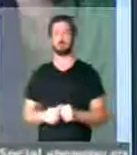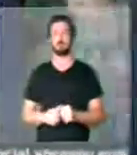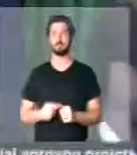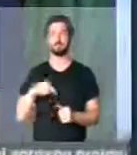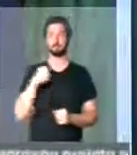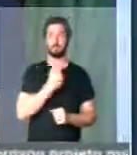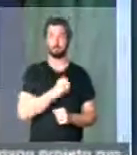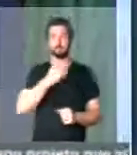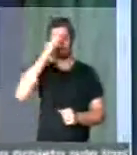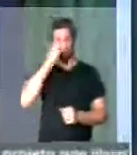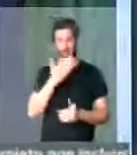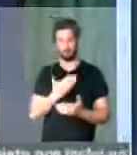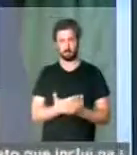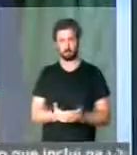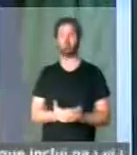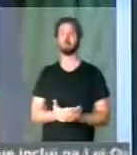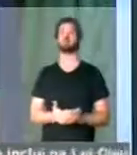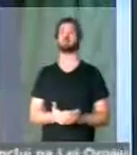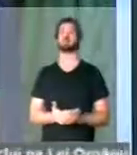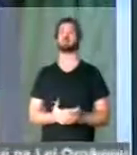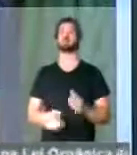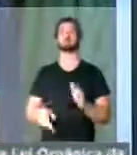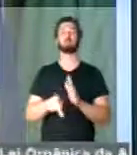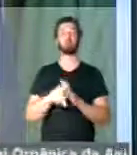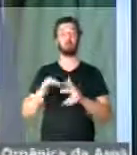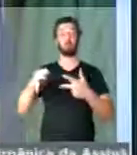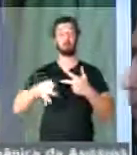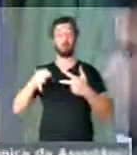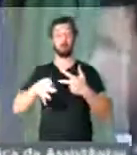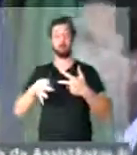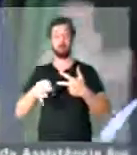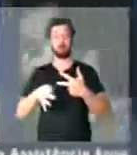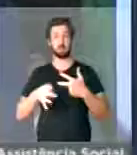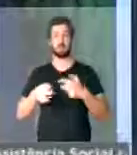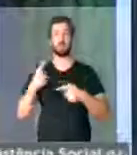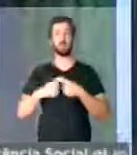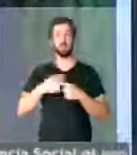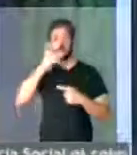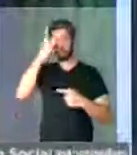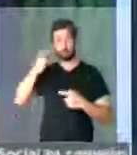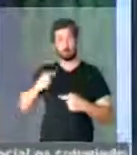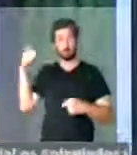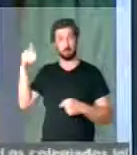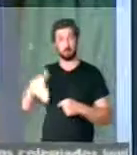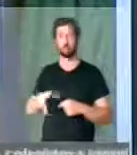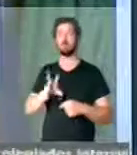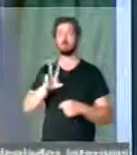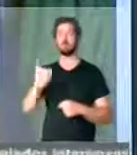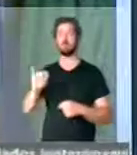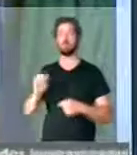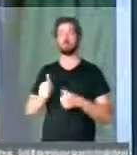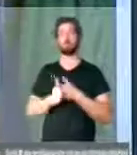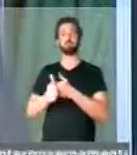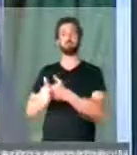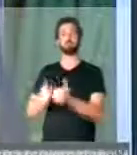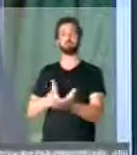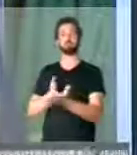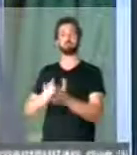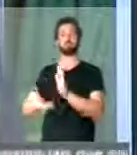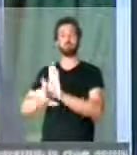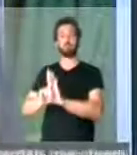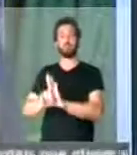acreditamos e confiamos que o poder judiciário pelos seus membros cumpriram o ordenamento jurídico